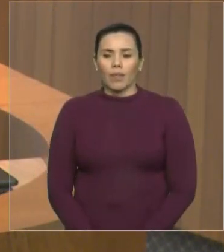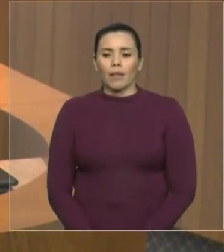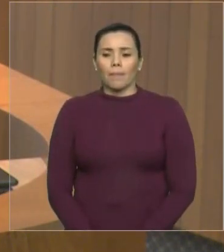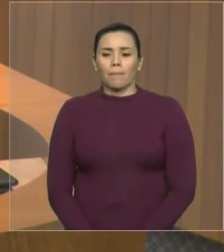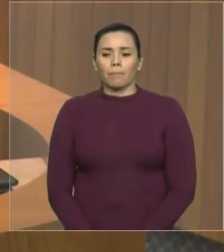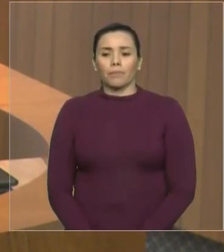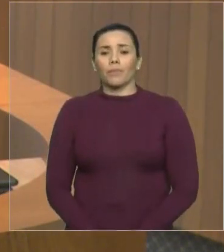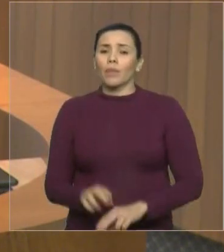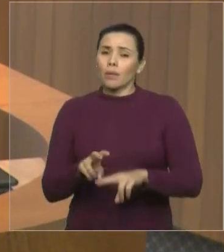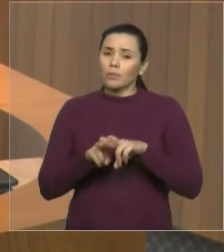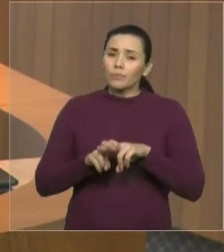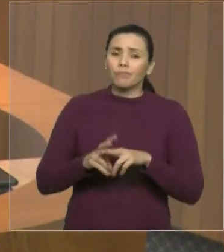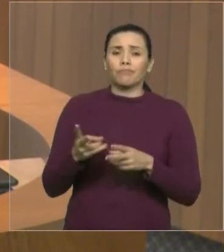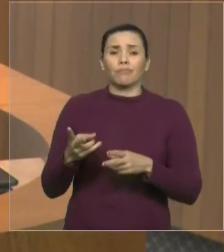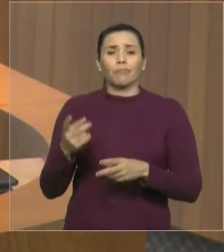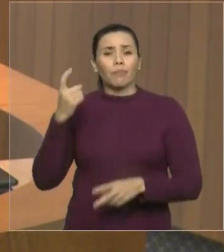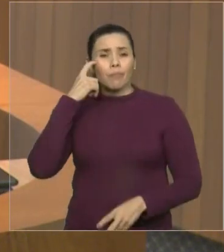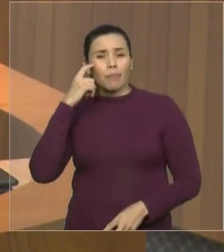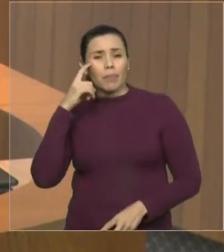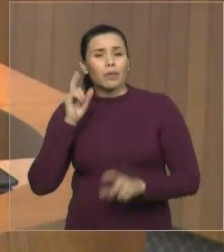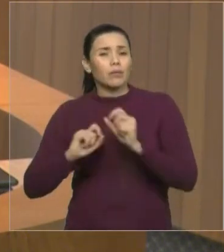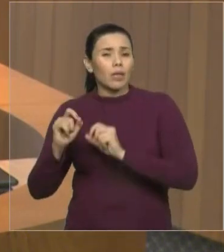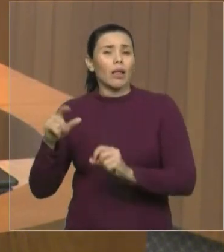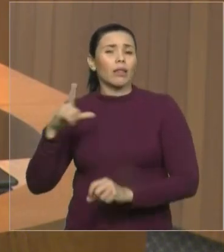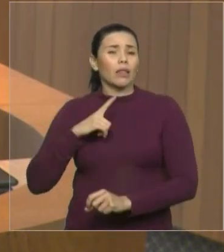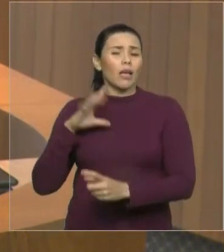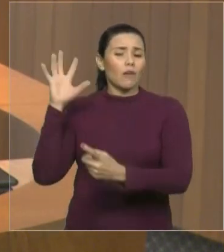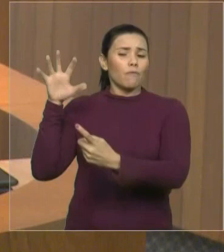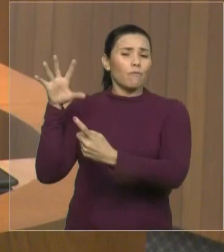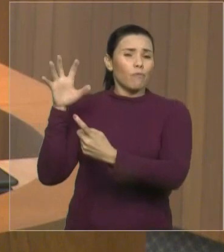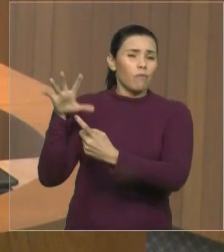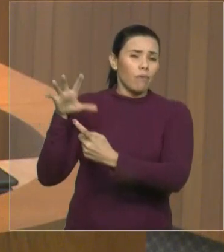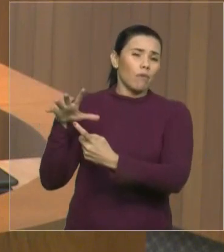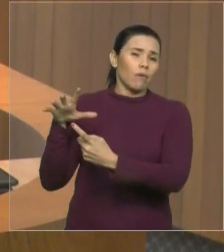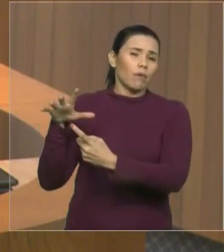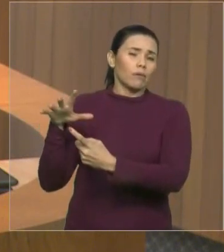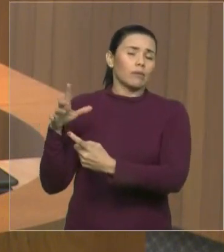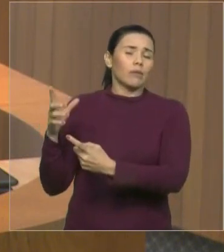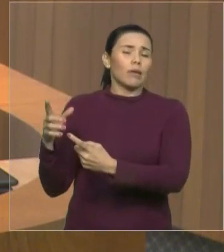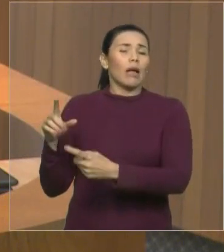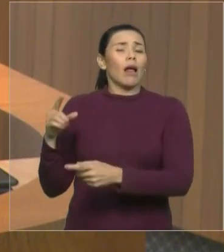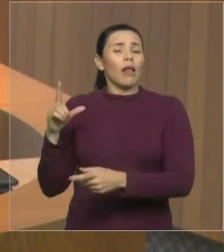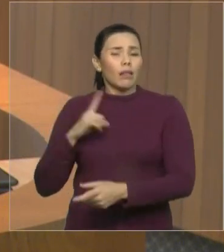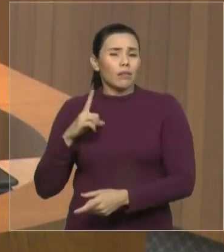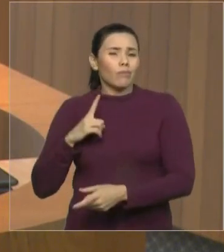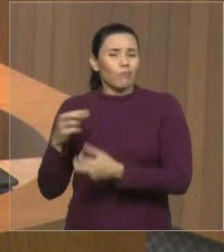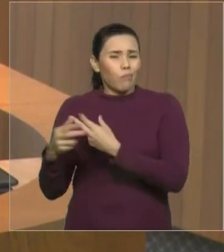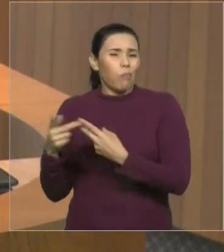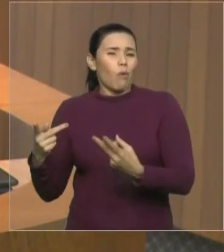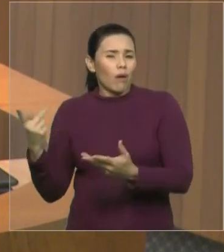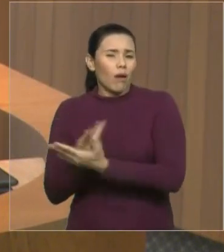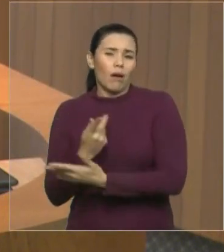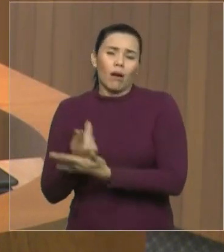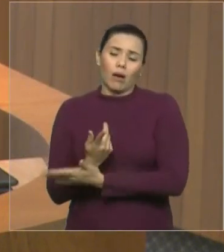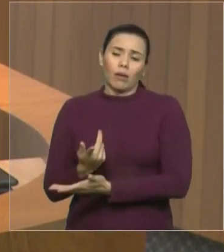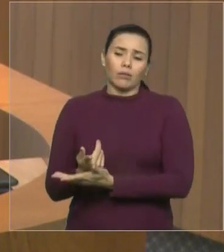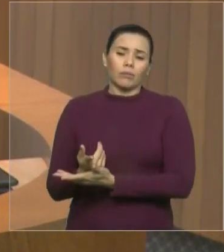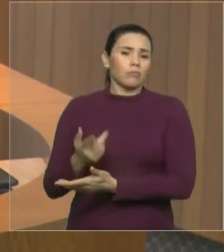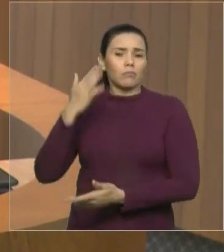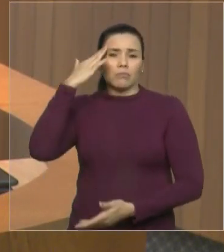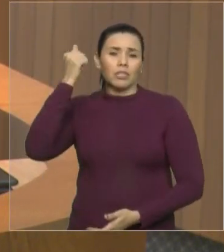uma manipulação do processo. Não se sabe se na fase pré-processual ou na fase